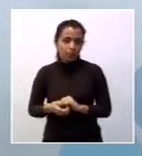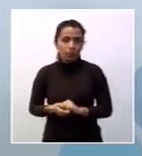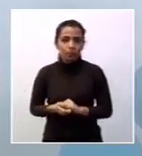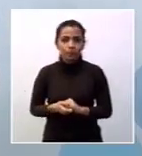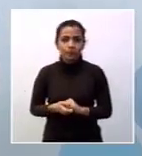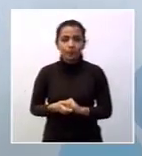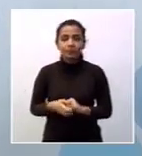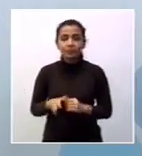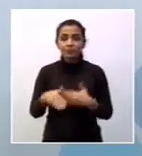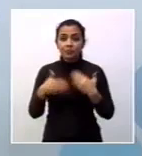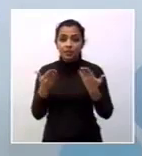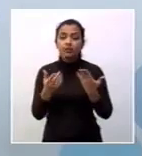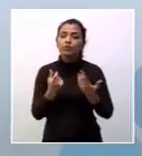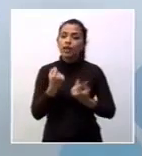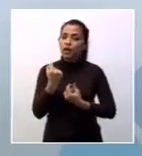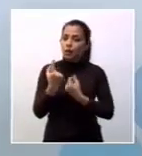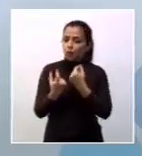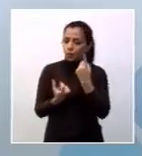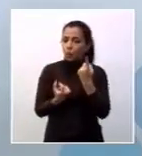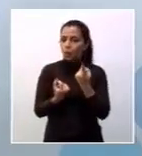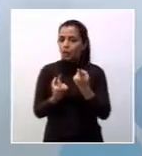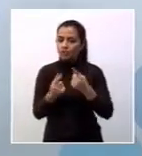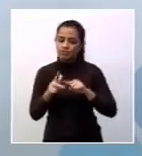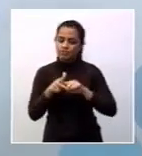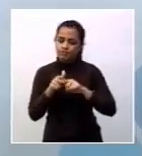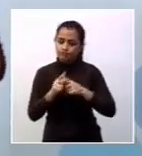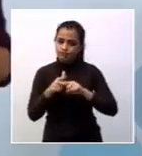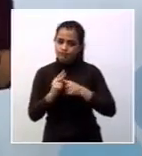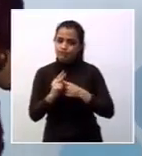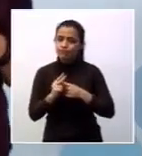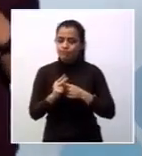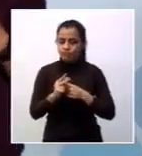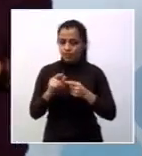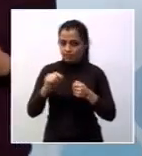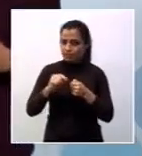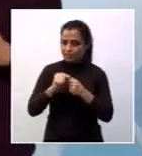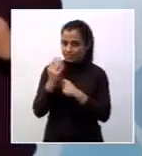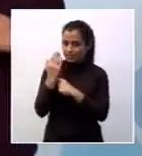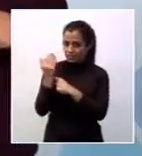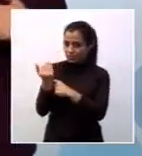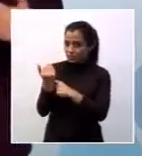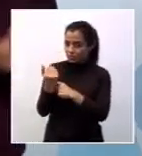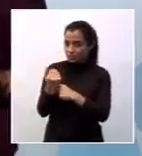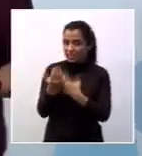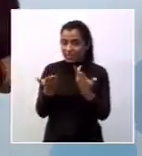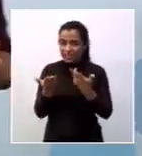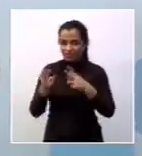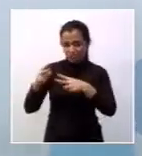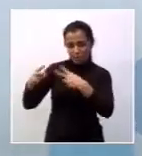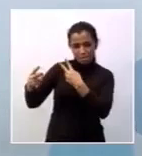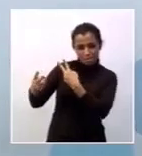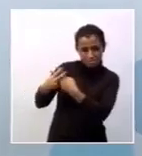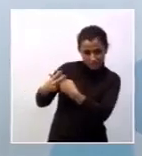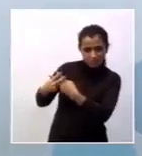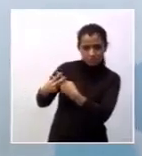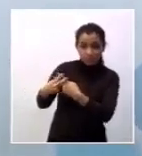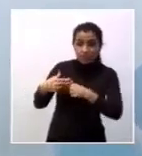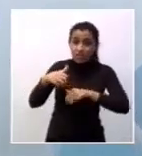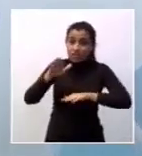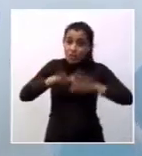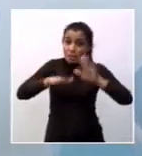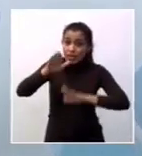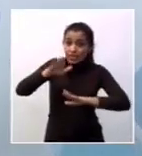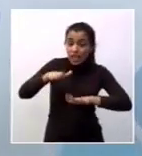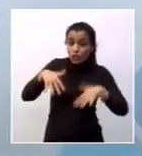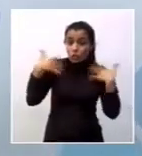Então, alguns mecanismos estão sendo feitos. Vocês podem sim denunciar. É que a questão da prisão depende da gravidade dessas fake news. Então, por exemplo, a